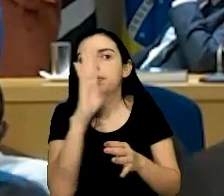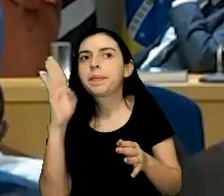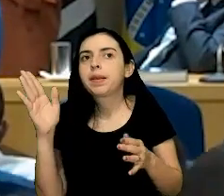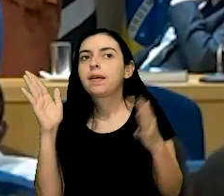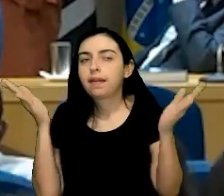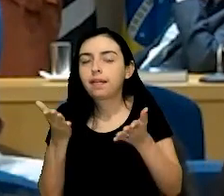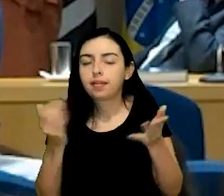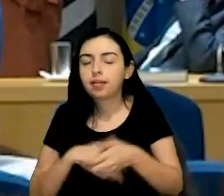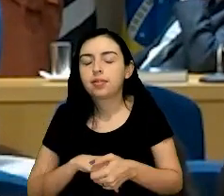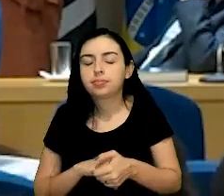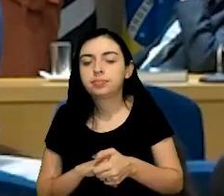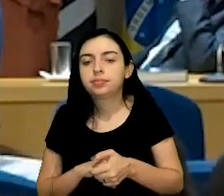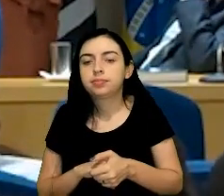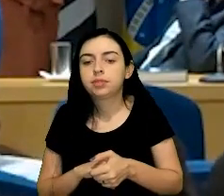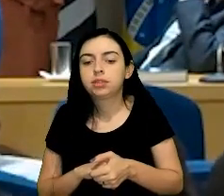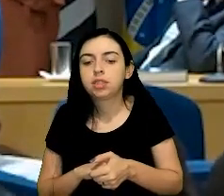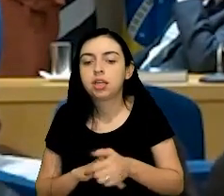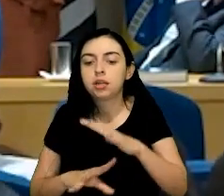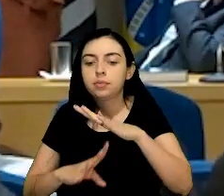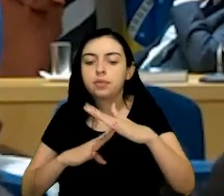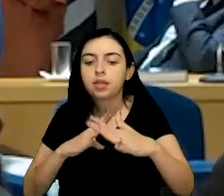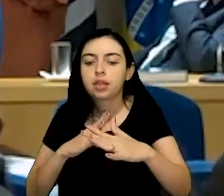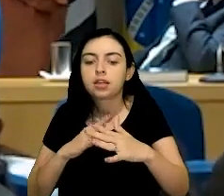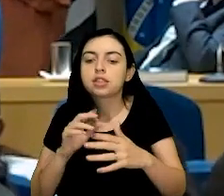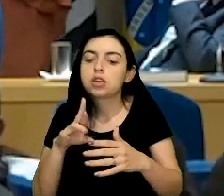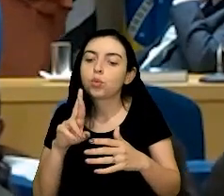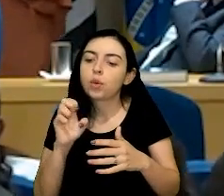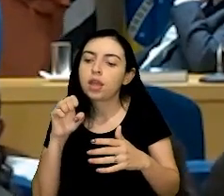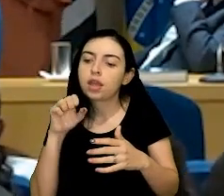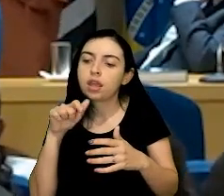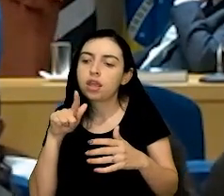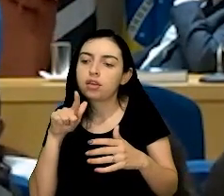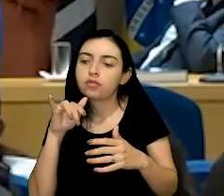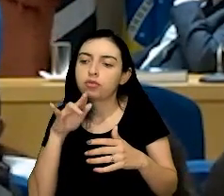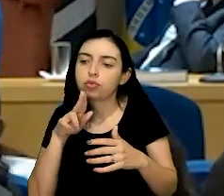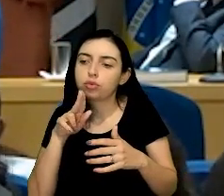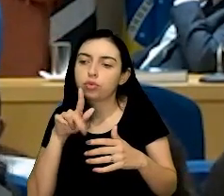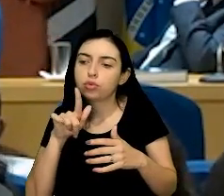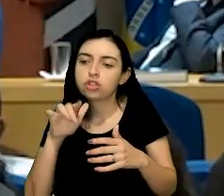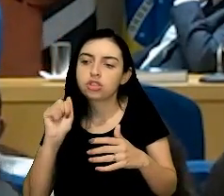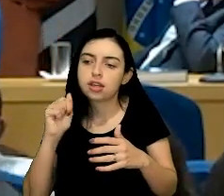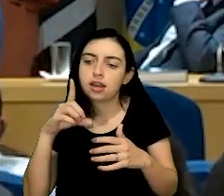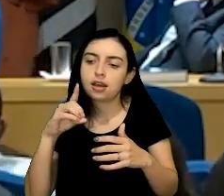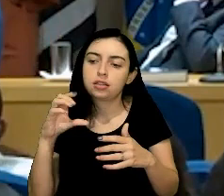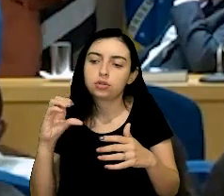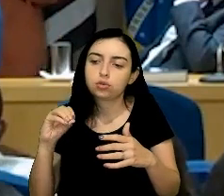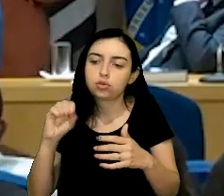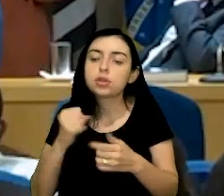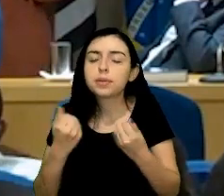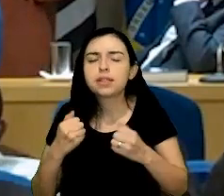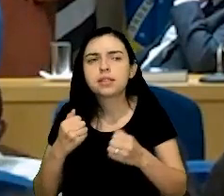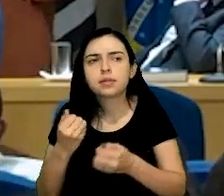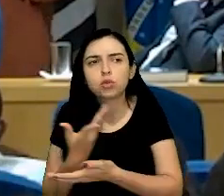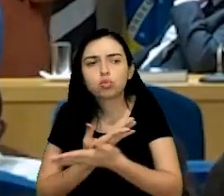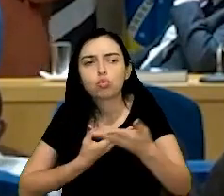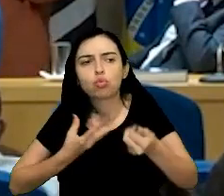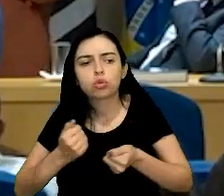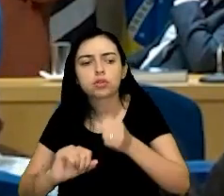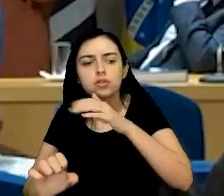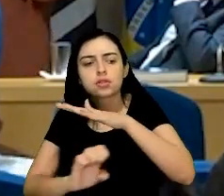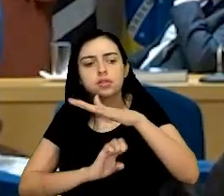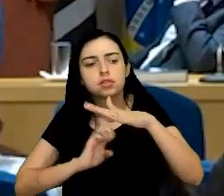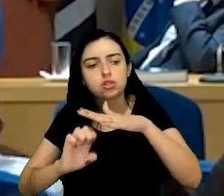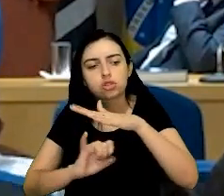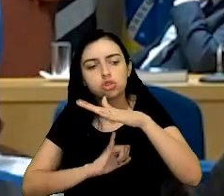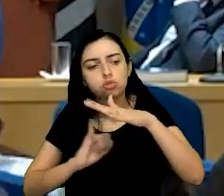migrações refugiadas, nós precisamos contar com todas essas instituições para conseguir dados, fontes de dados,